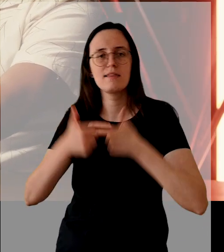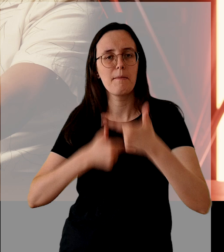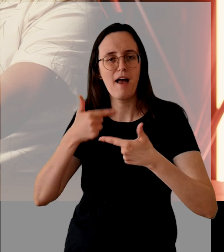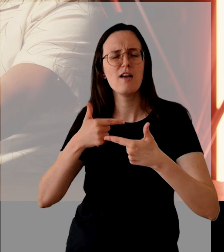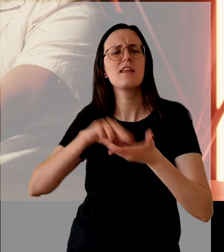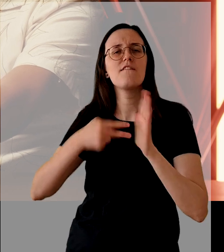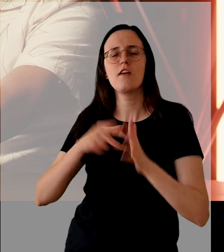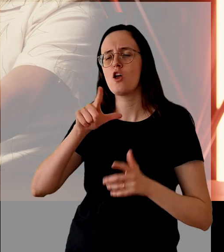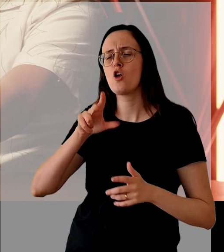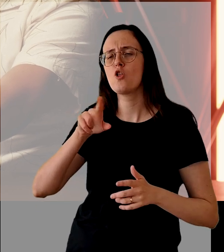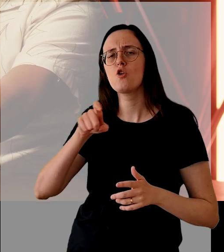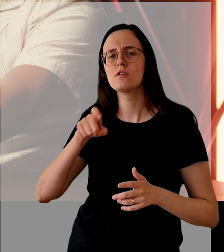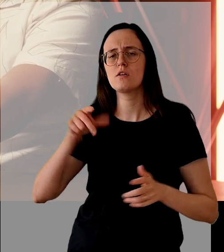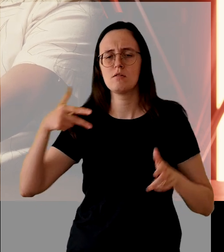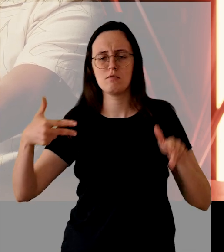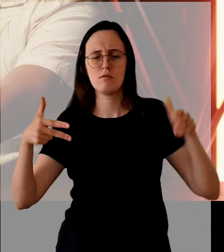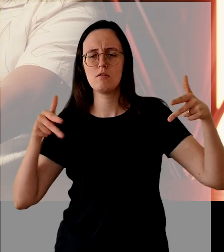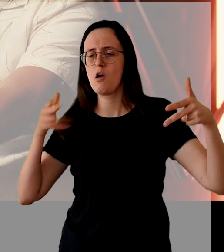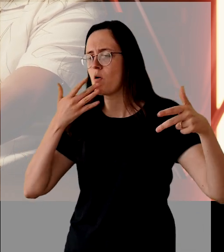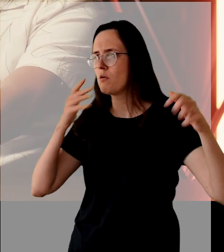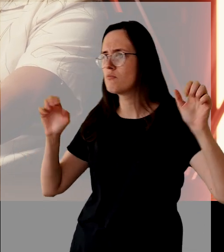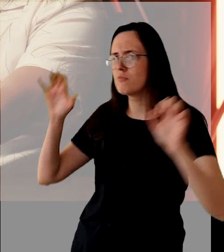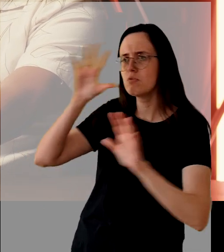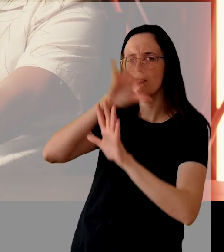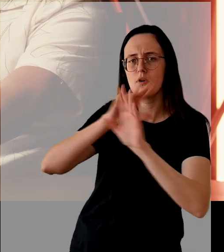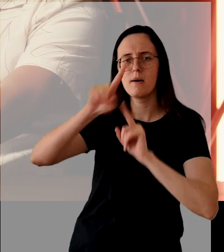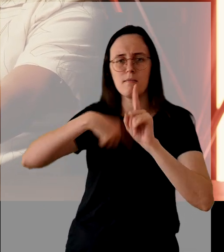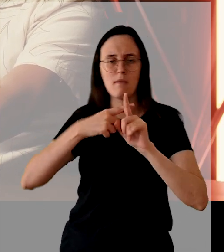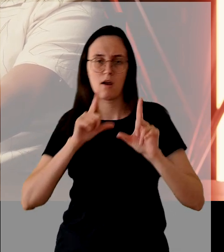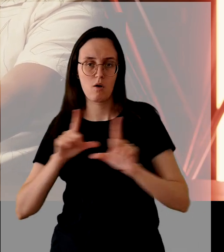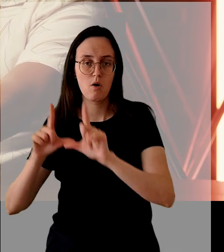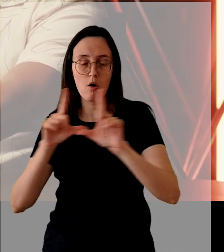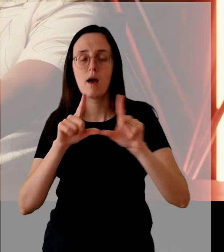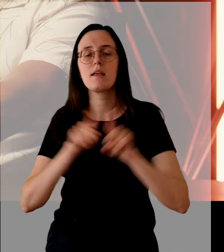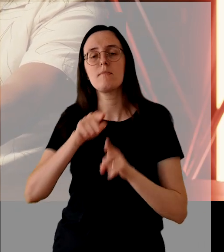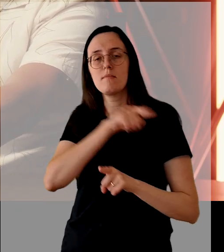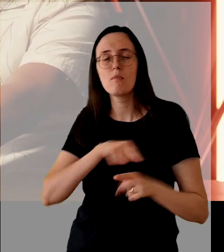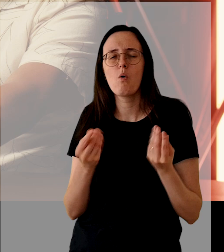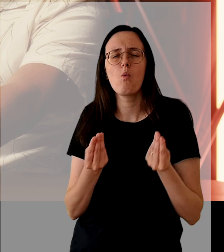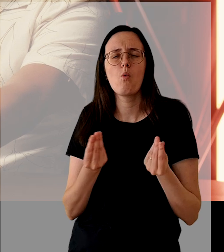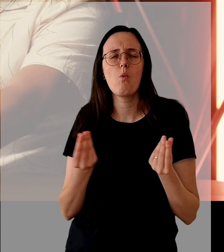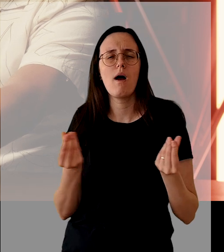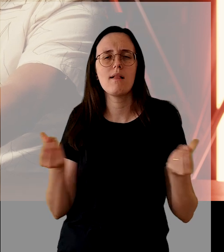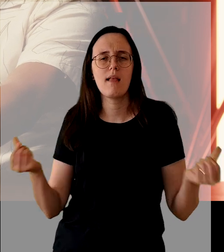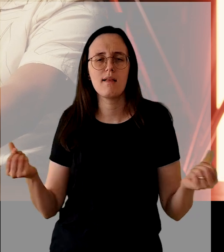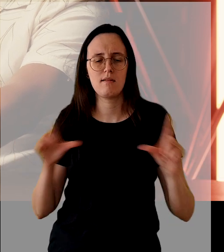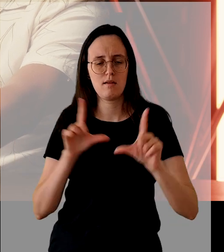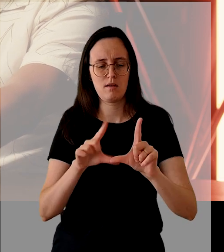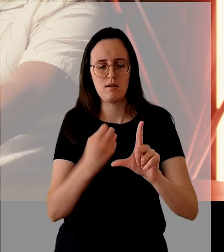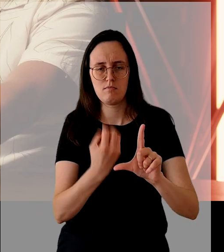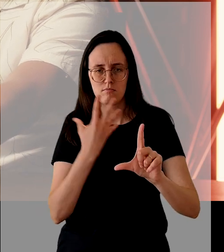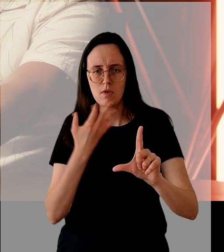você imagina para o filme aplicados à monitoração. Ele cuida da qualidade do sinal dos monitores,